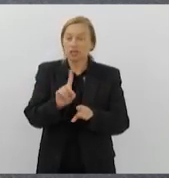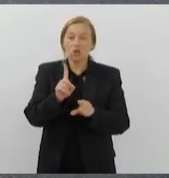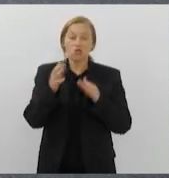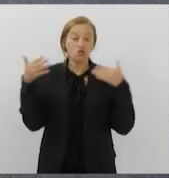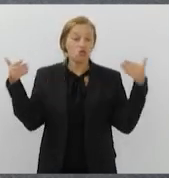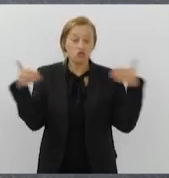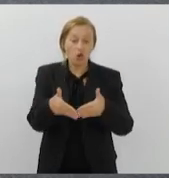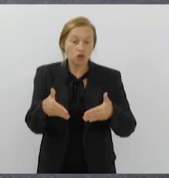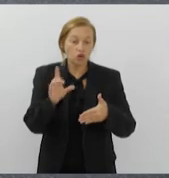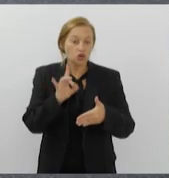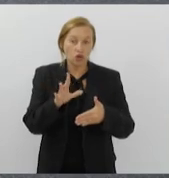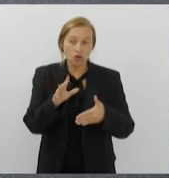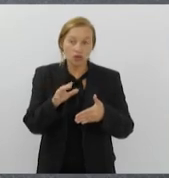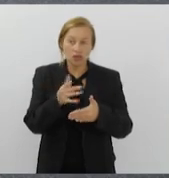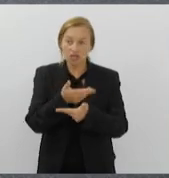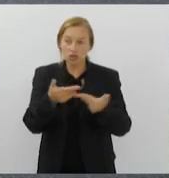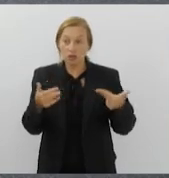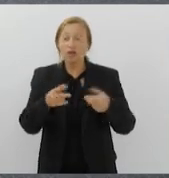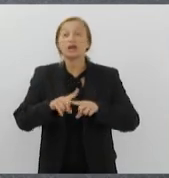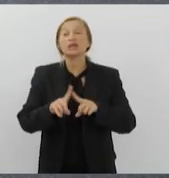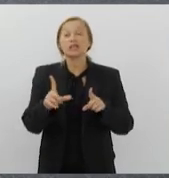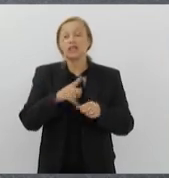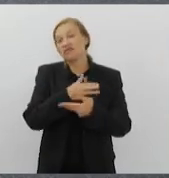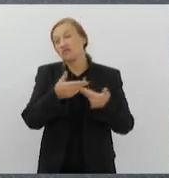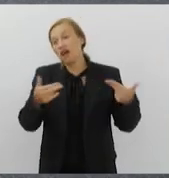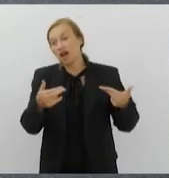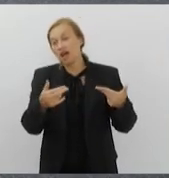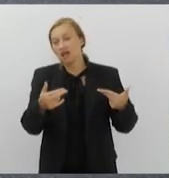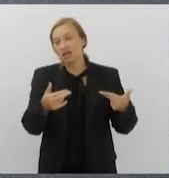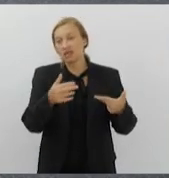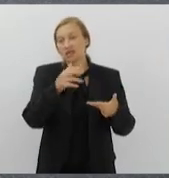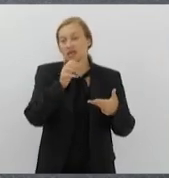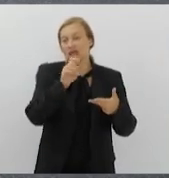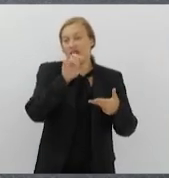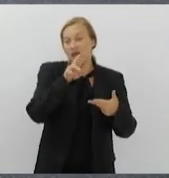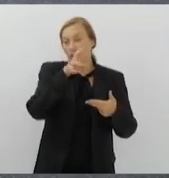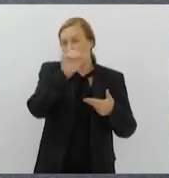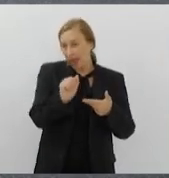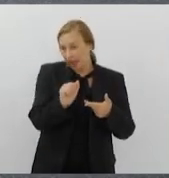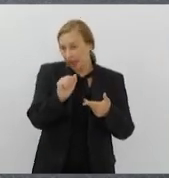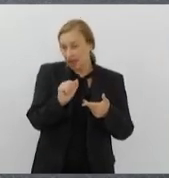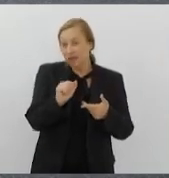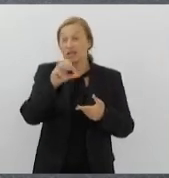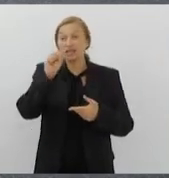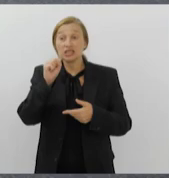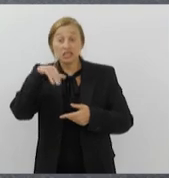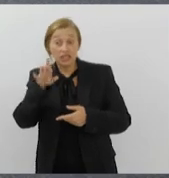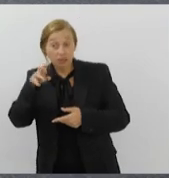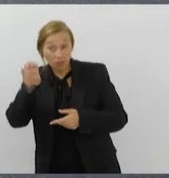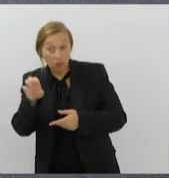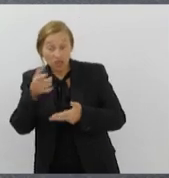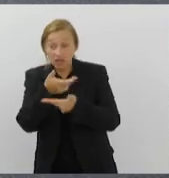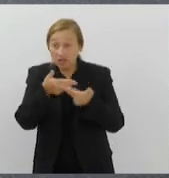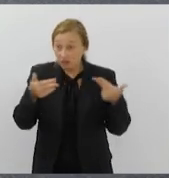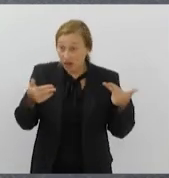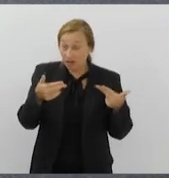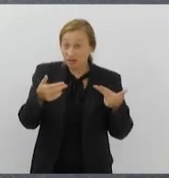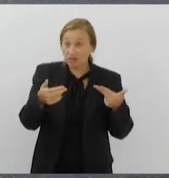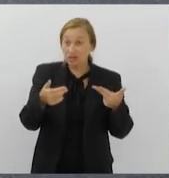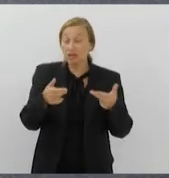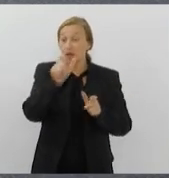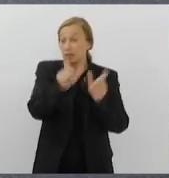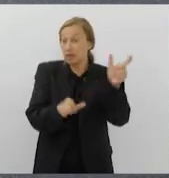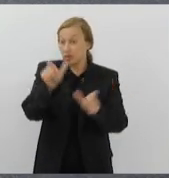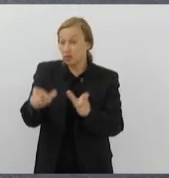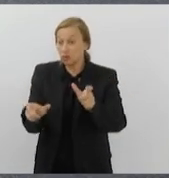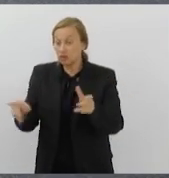sei que tem vários outros pontos de Rebeca, tem vários outros pontos de Jordan, de Simone, de vários atletas,